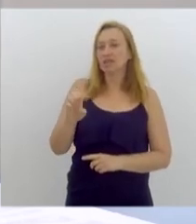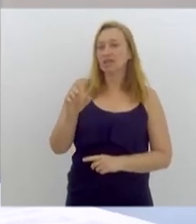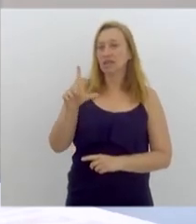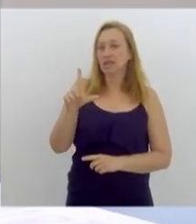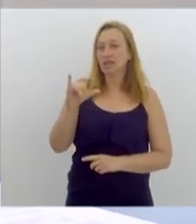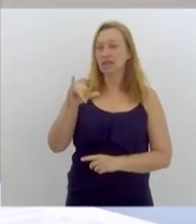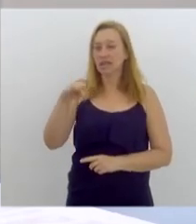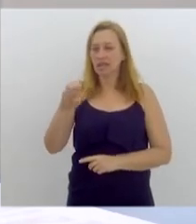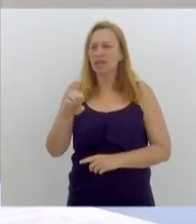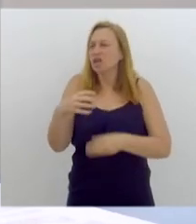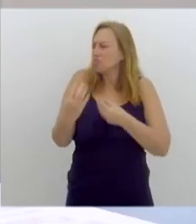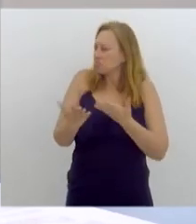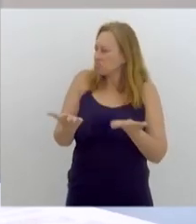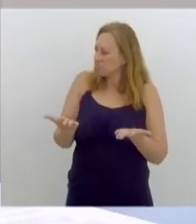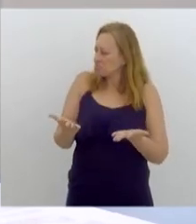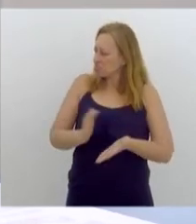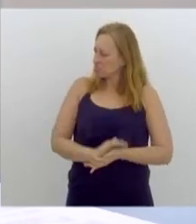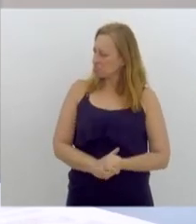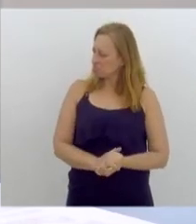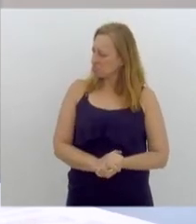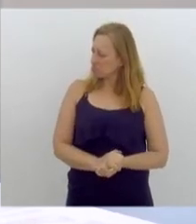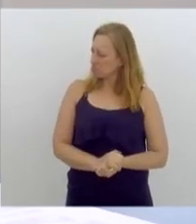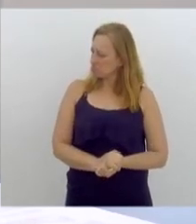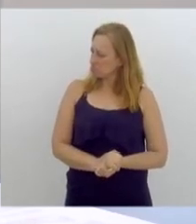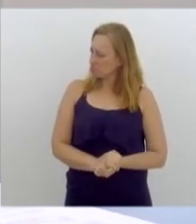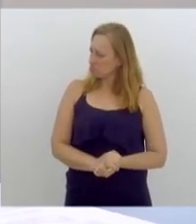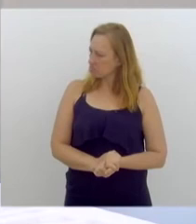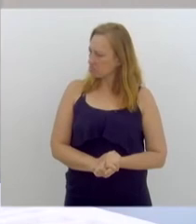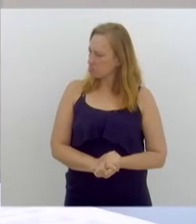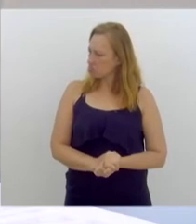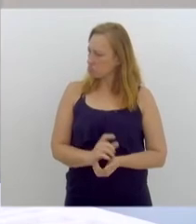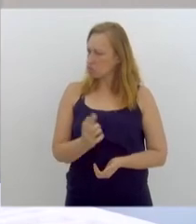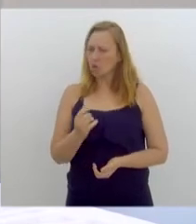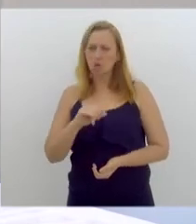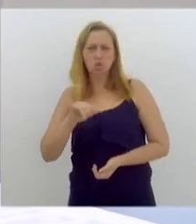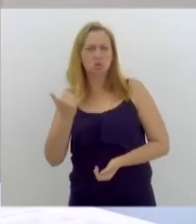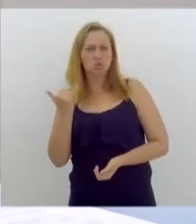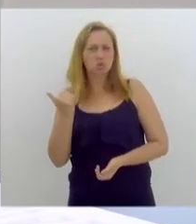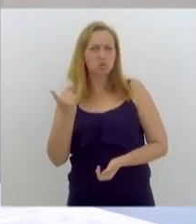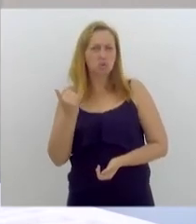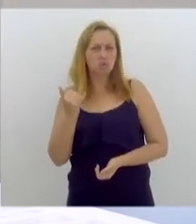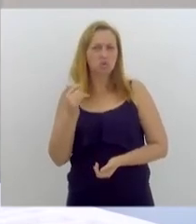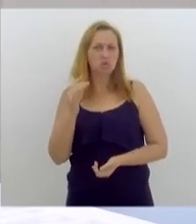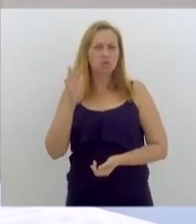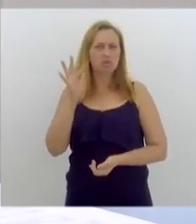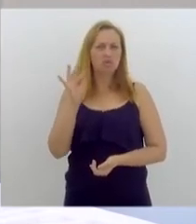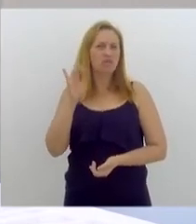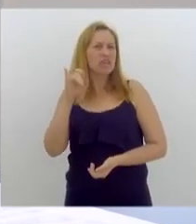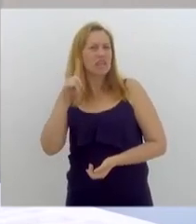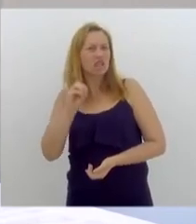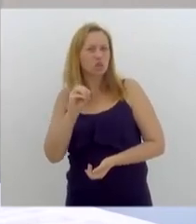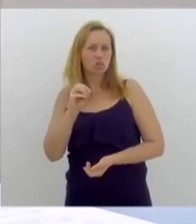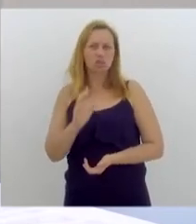olha como é que esse negócio do Juro o Fernando desculpe